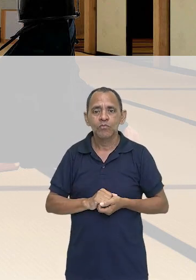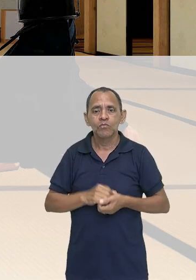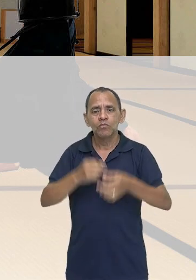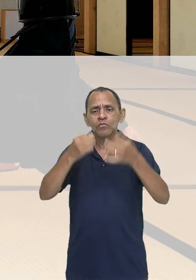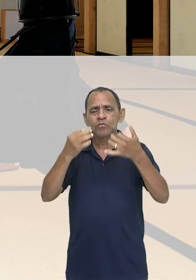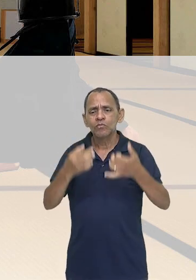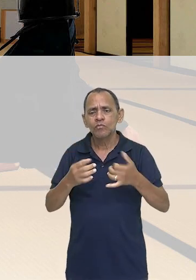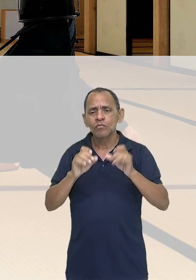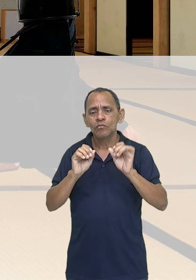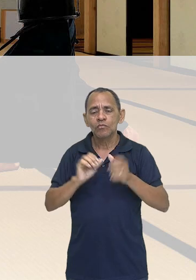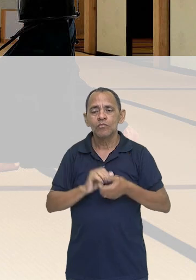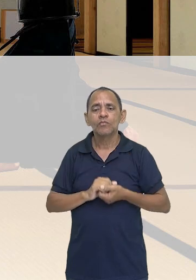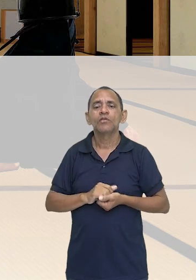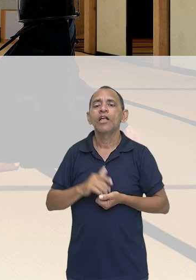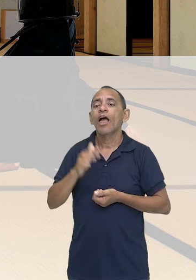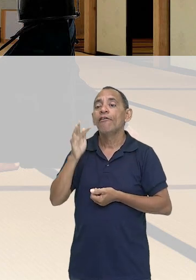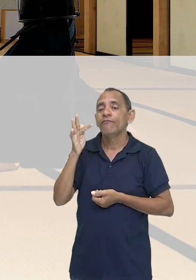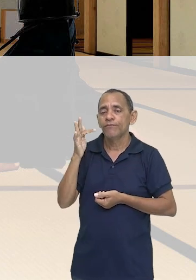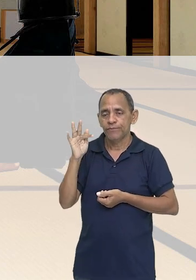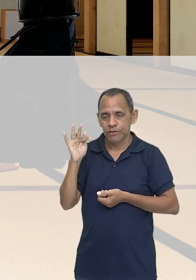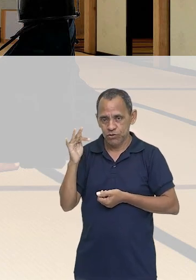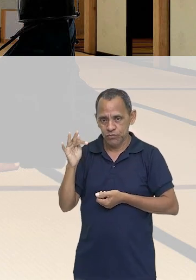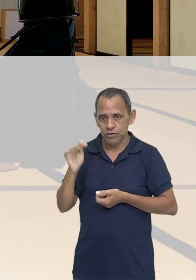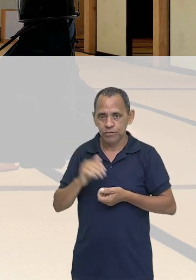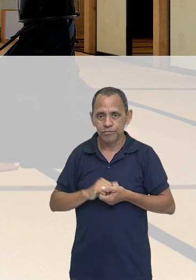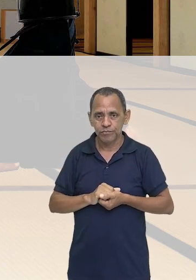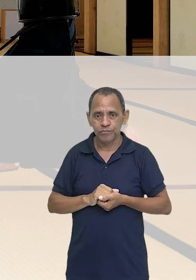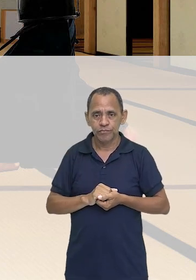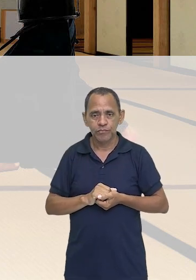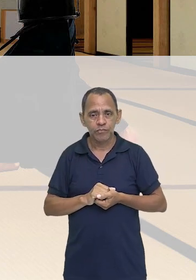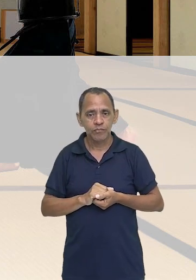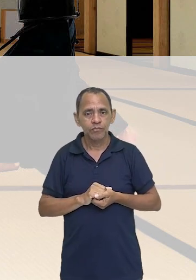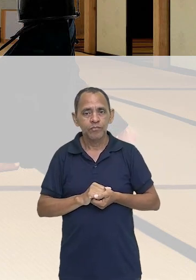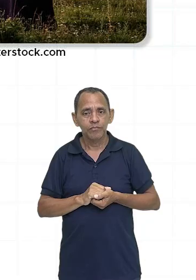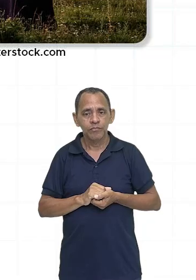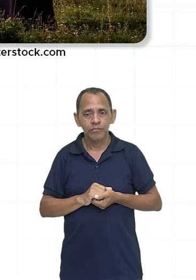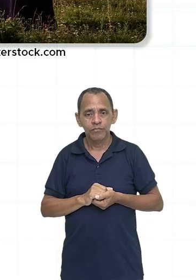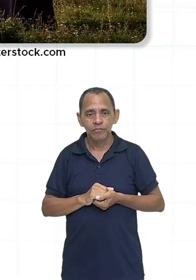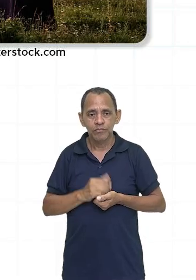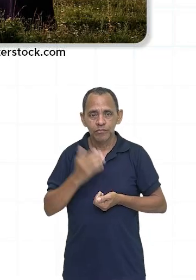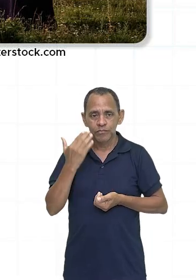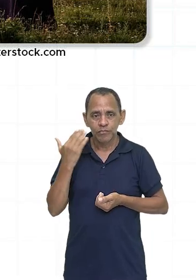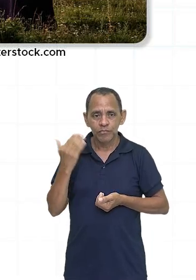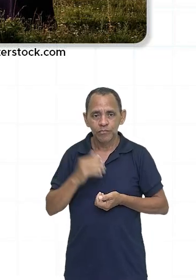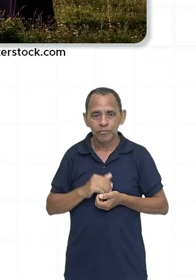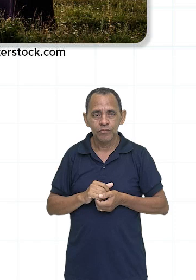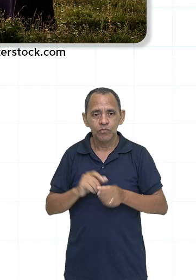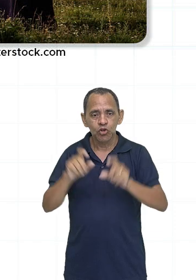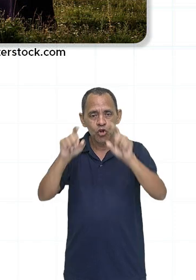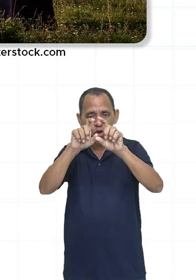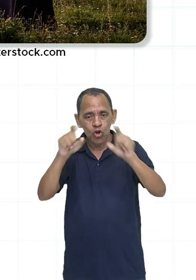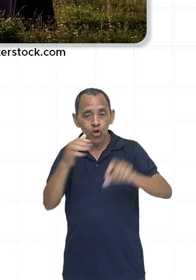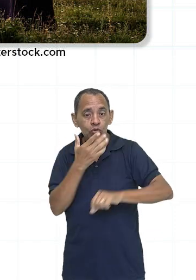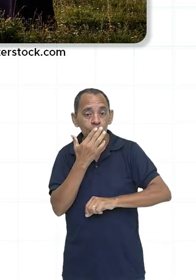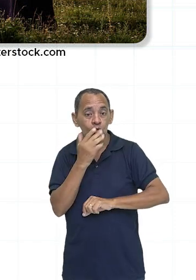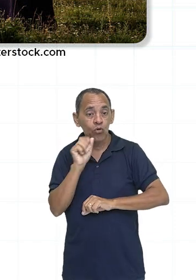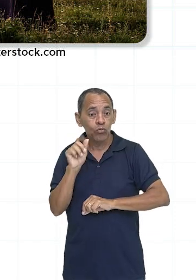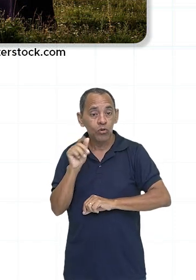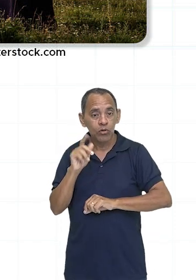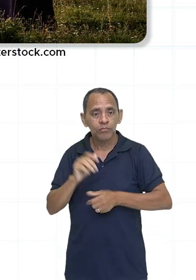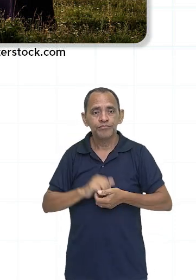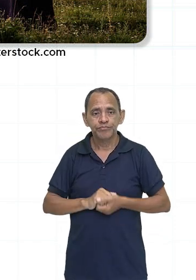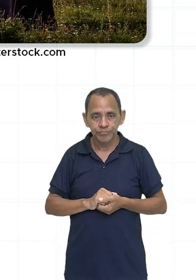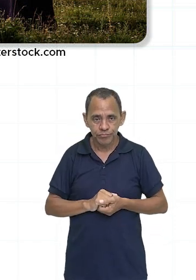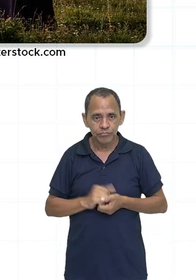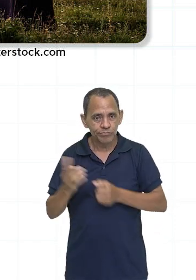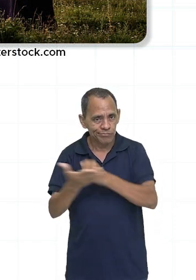vocês sobre a filosofia do Kendo. Qual será a filosofia do Kendo? Vamos descobrir? A filosofia do